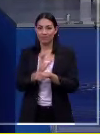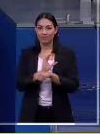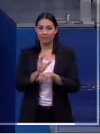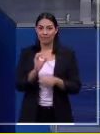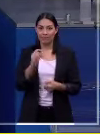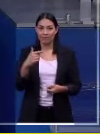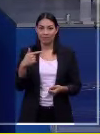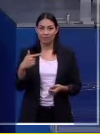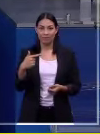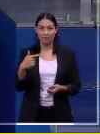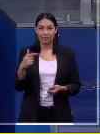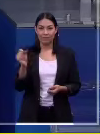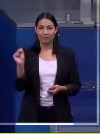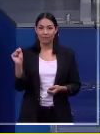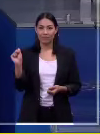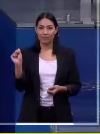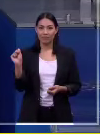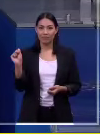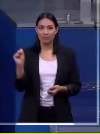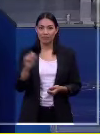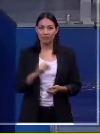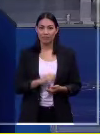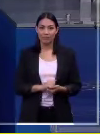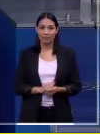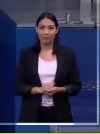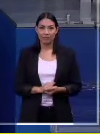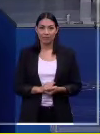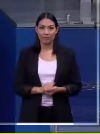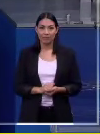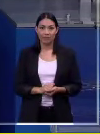número 78. Cinza,